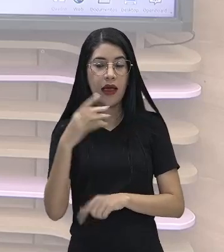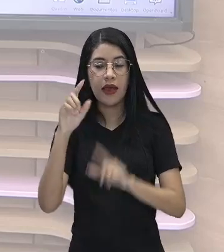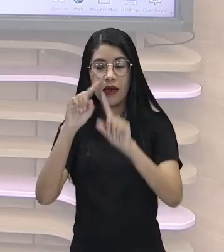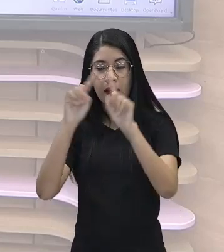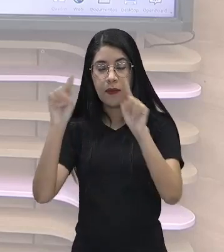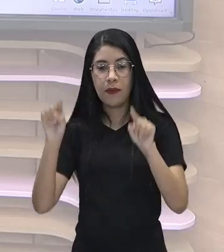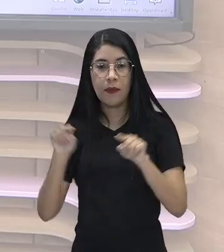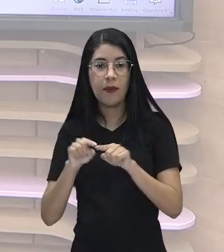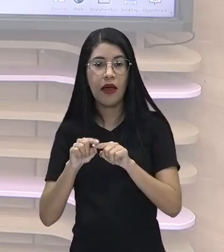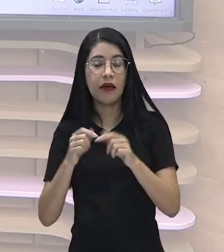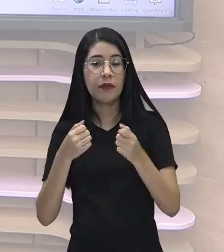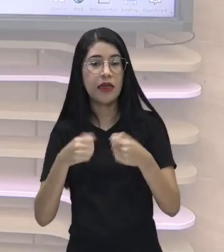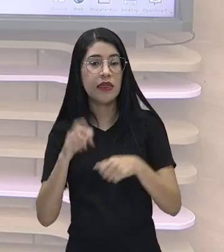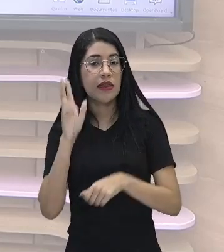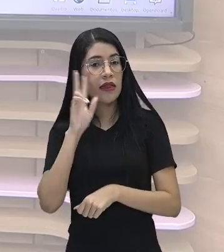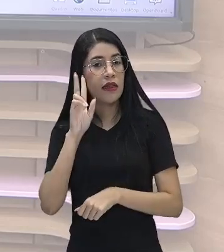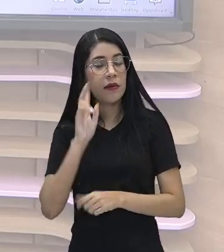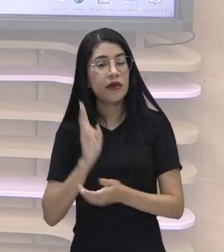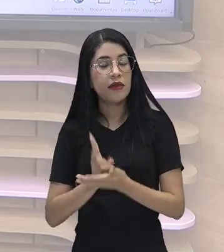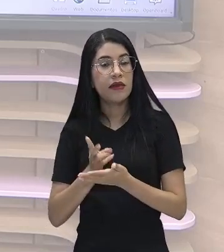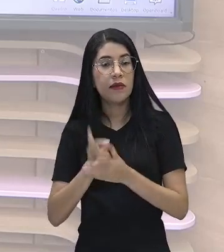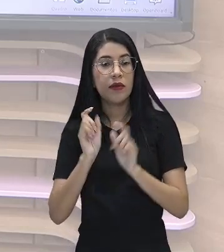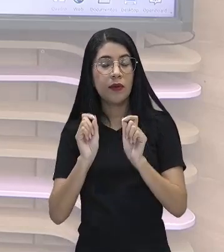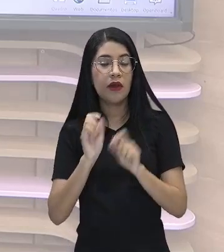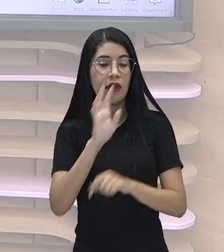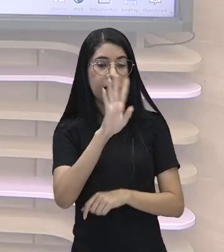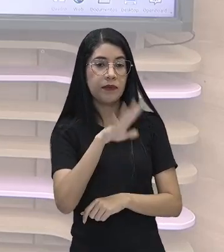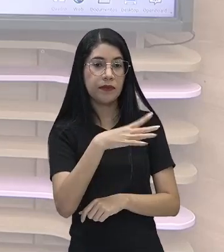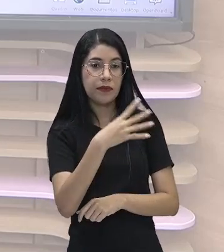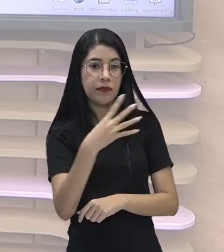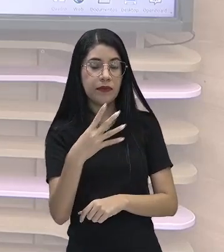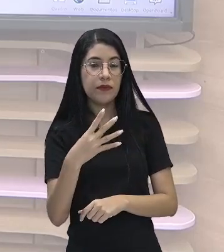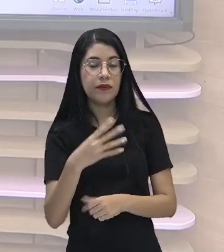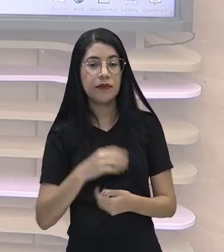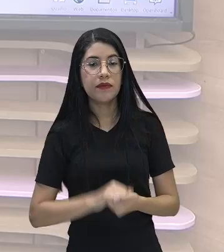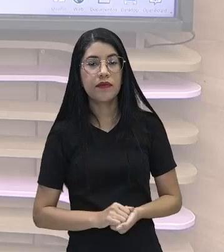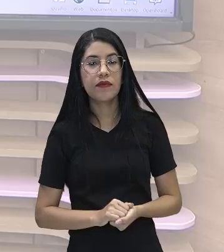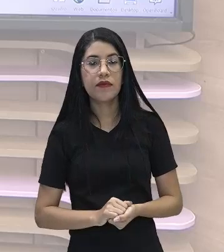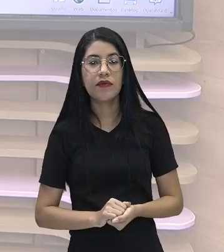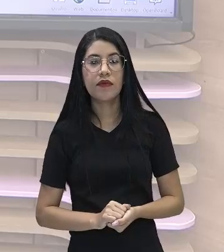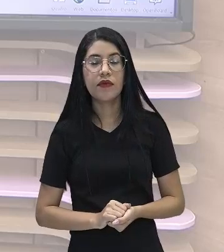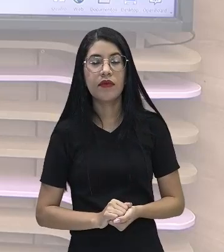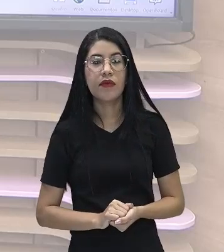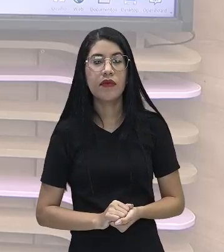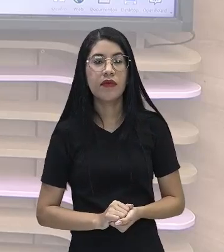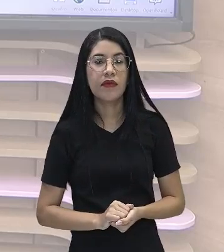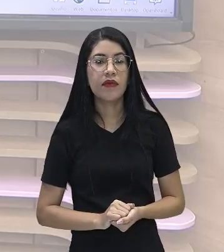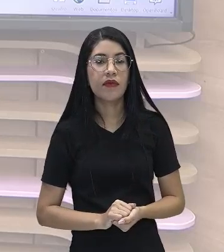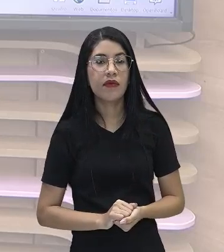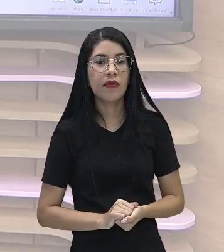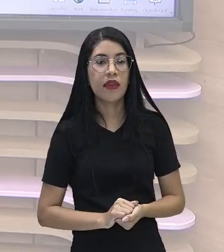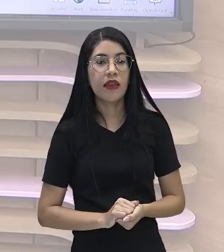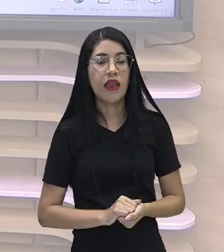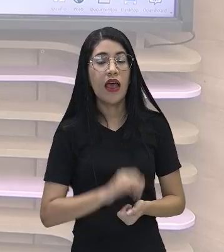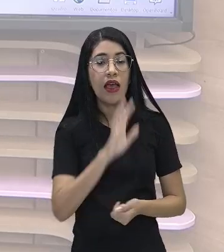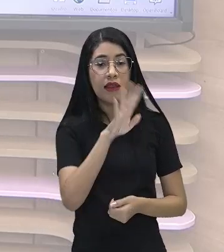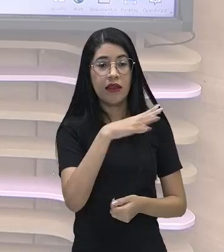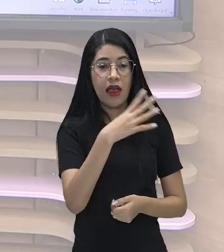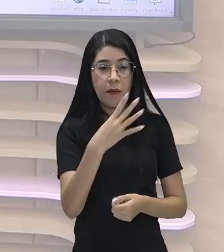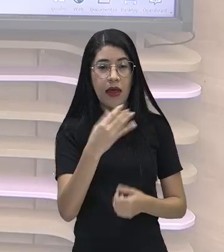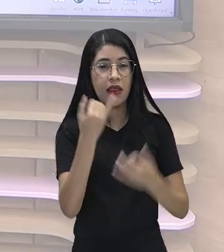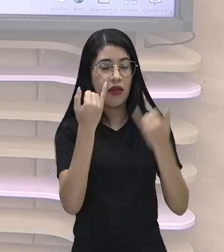não esqueçam, as tabelas, é importante destacar que as tabelas elas vão nos trazer mais